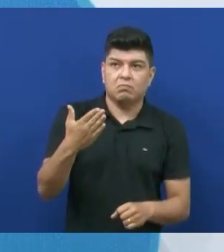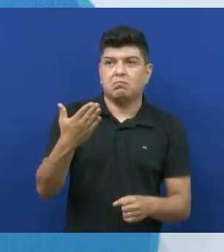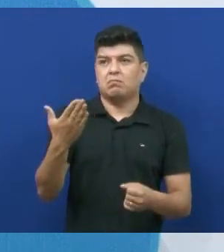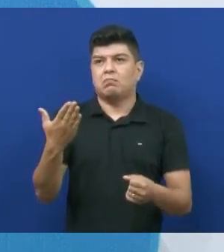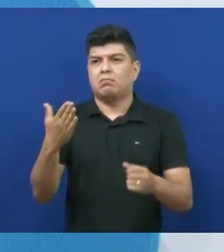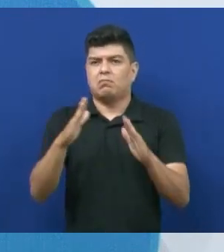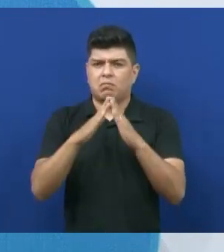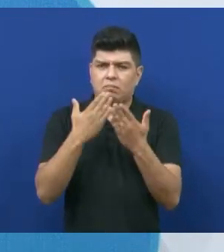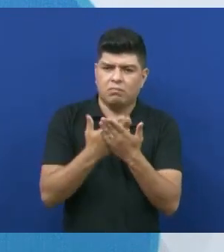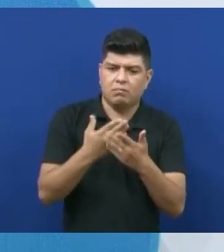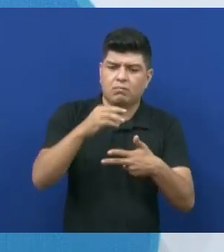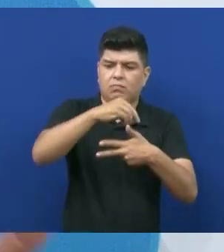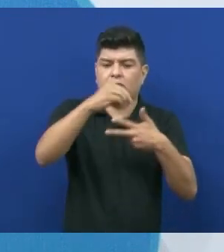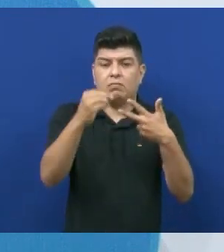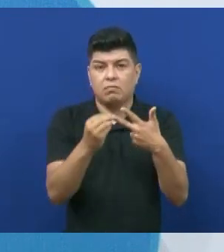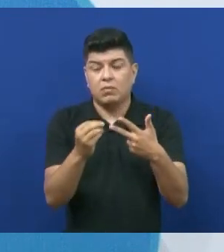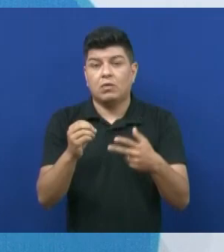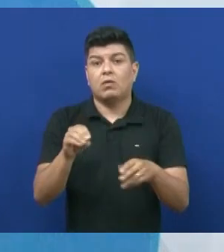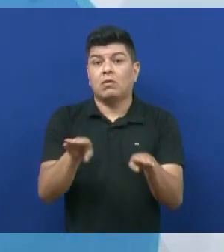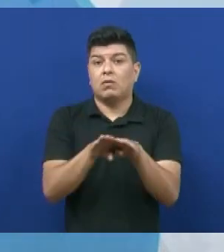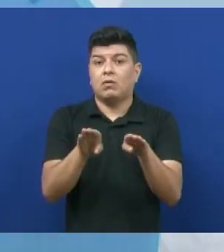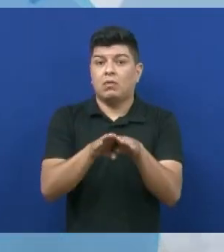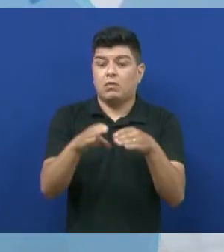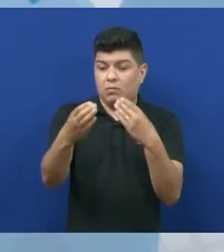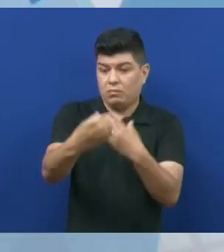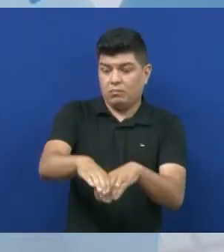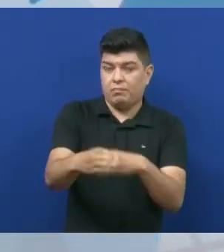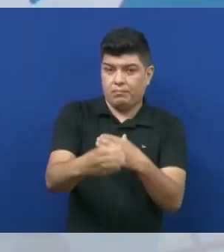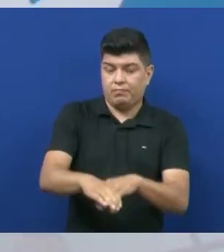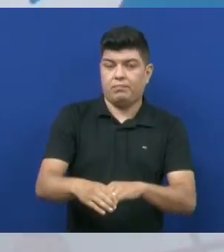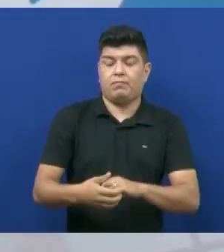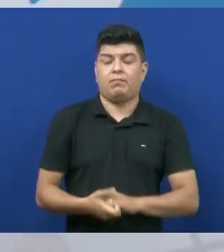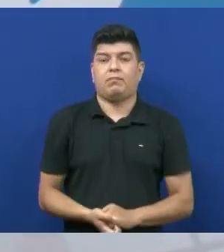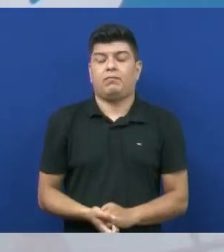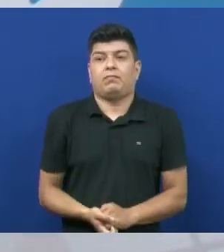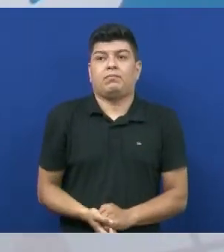na escola, no Enem ou até mesmo em concursos públicos.